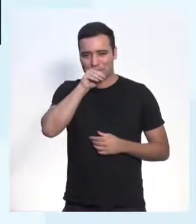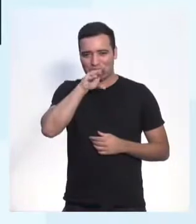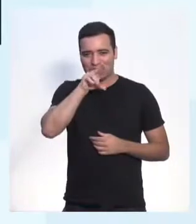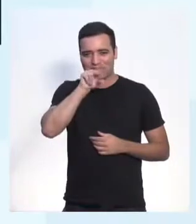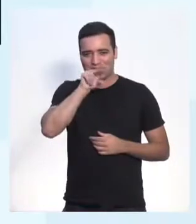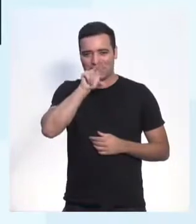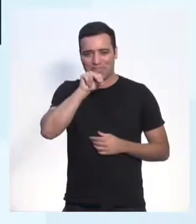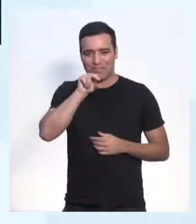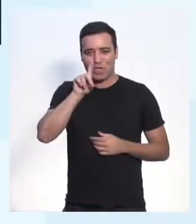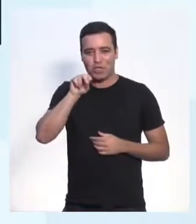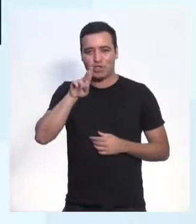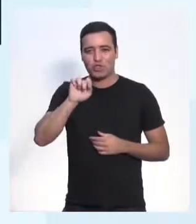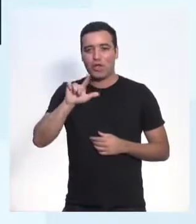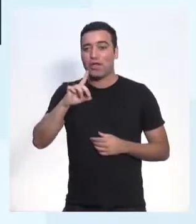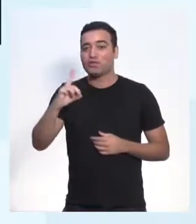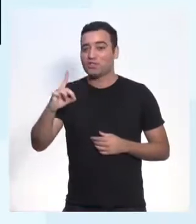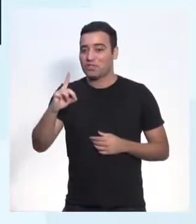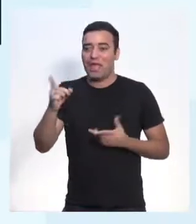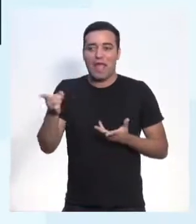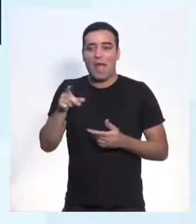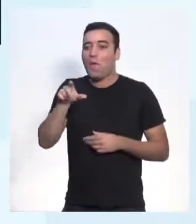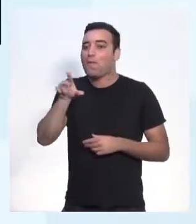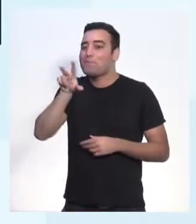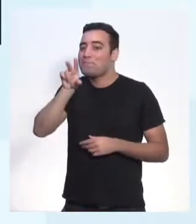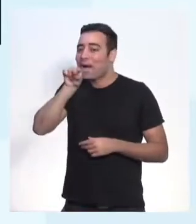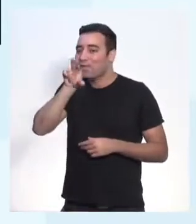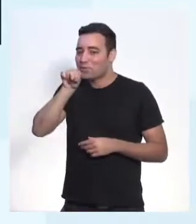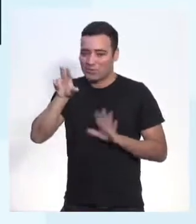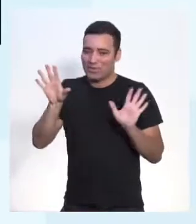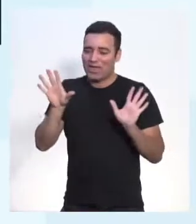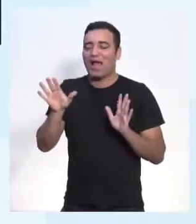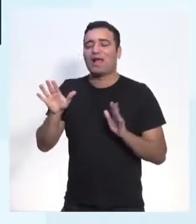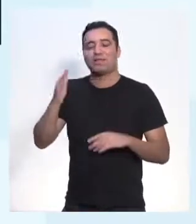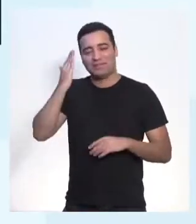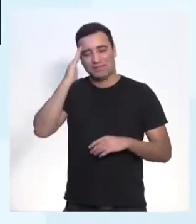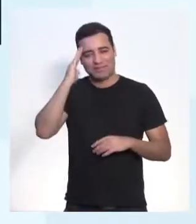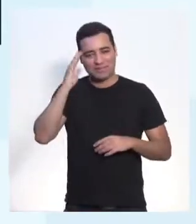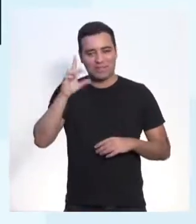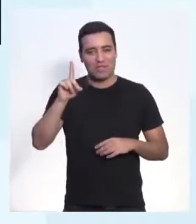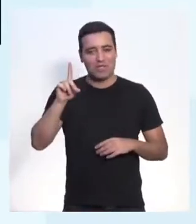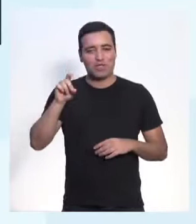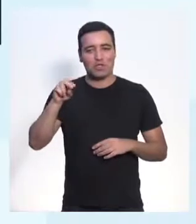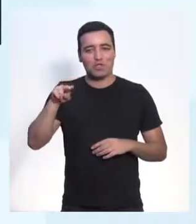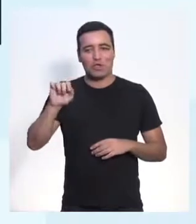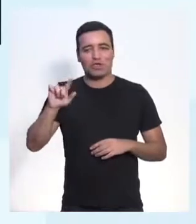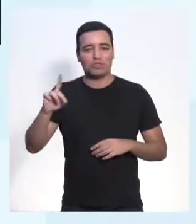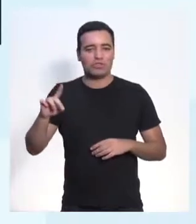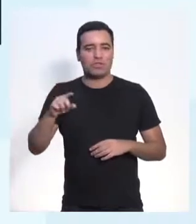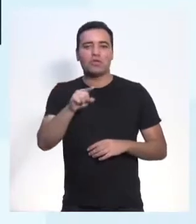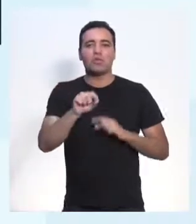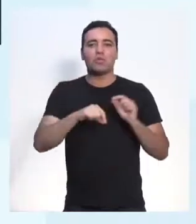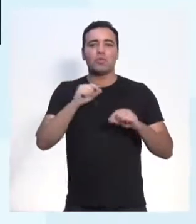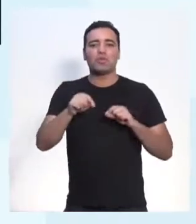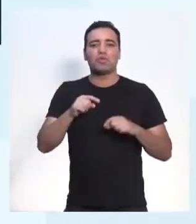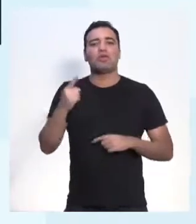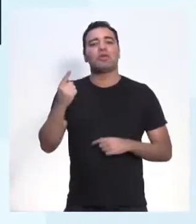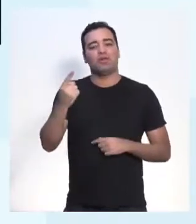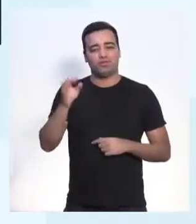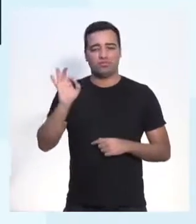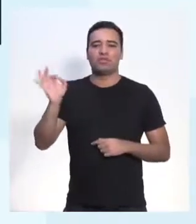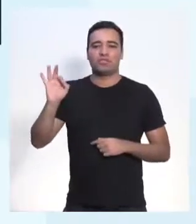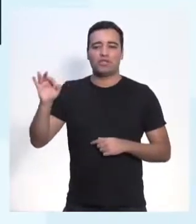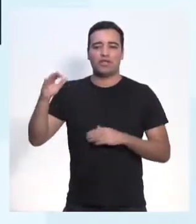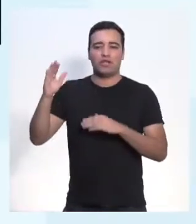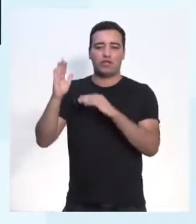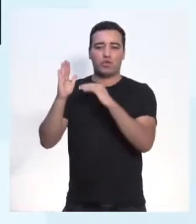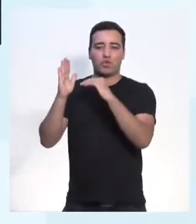Duck Donald, é o nome do pato. É o pato, ok. Duck, é isso. Vamos lá. Fotossíntese. Muito bem, vamos